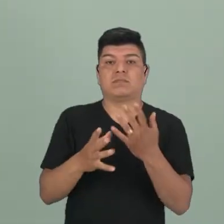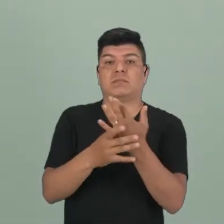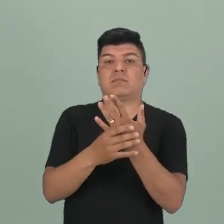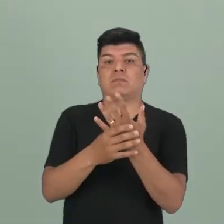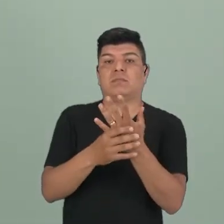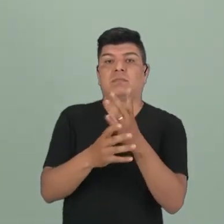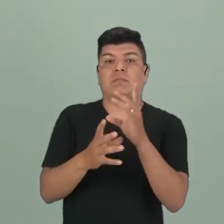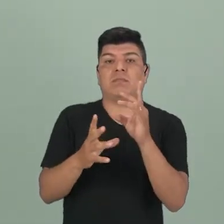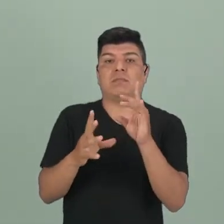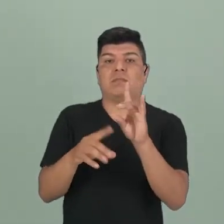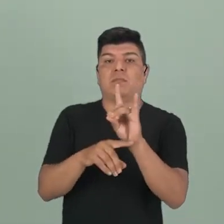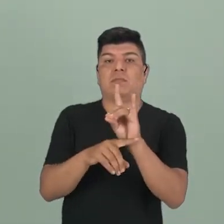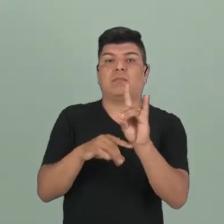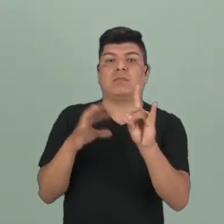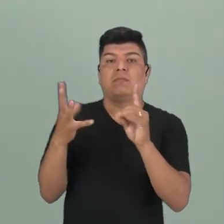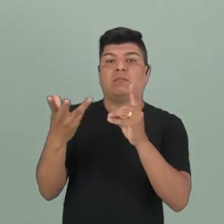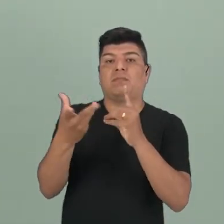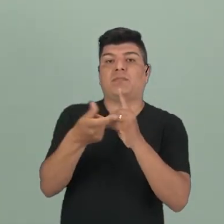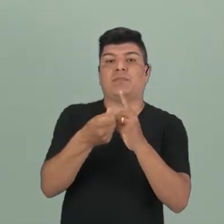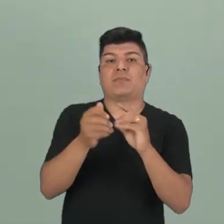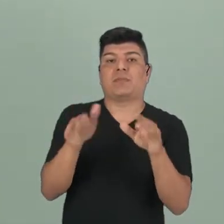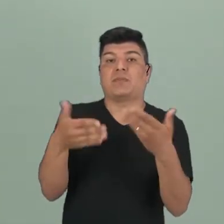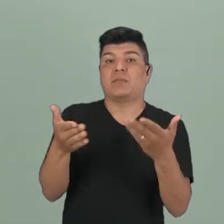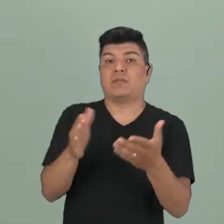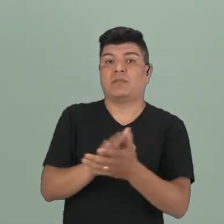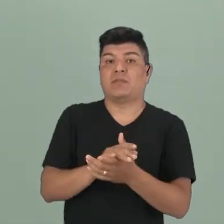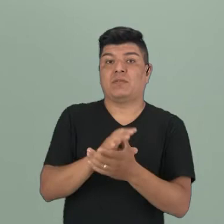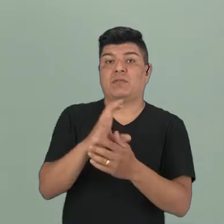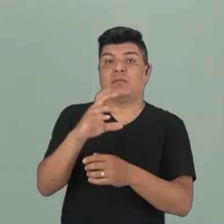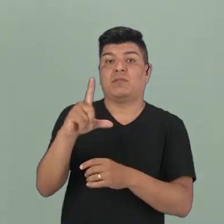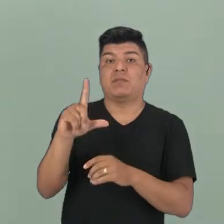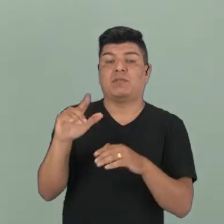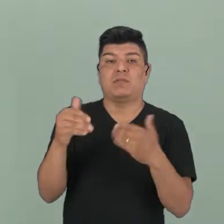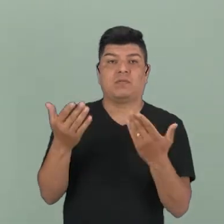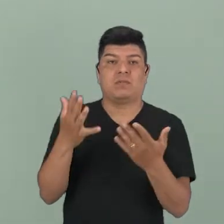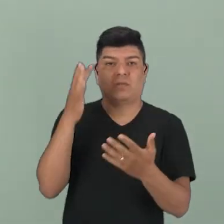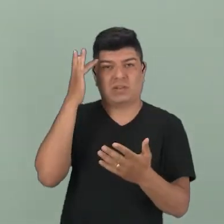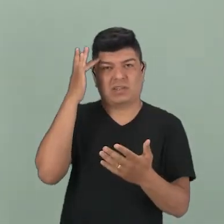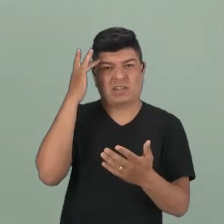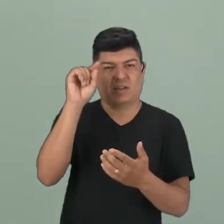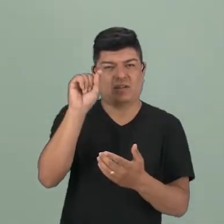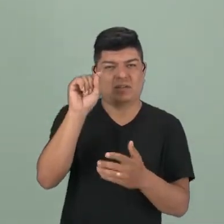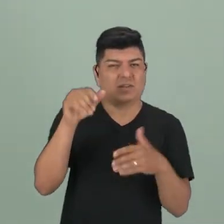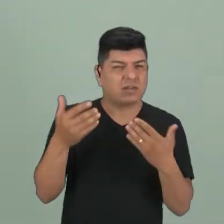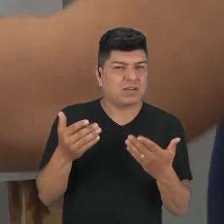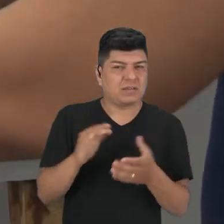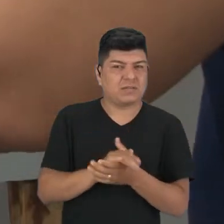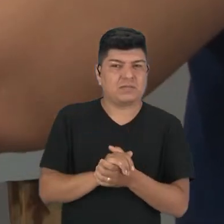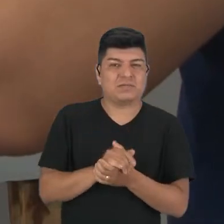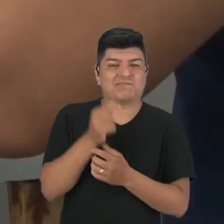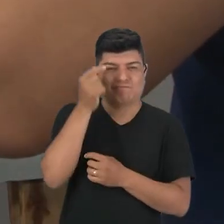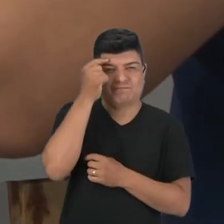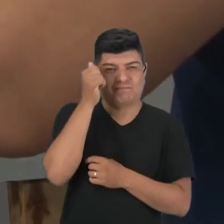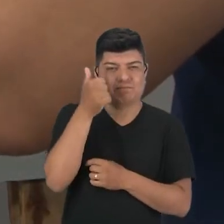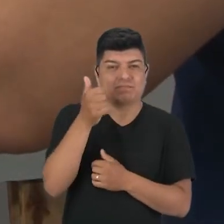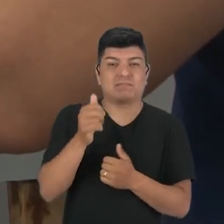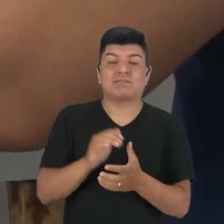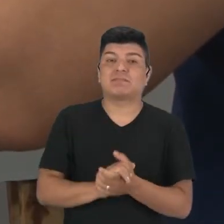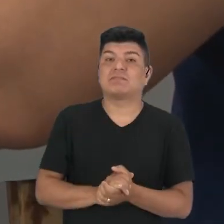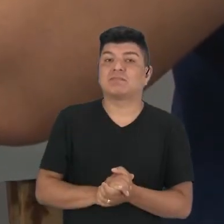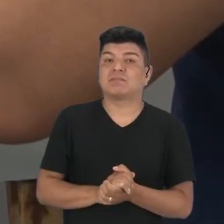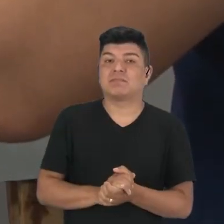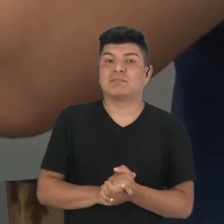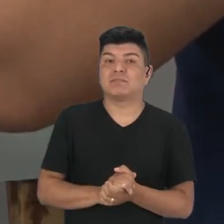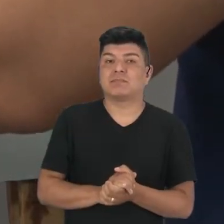ou onívoro vocês acho que é um animal e que classificação que que você acha aí é só um pouquinho ele